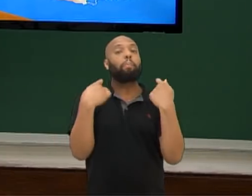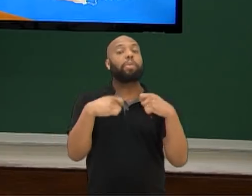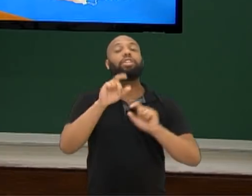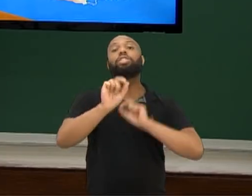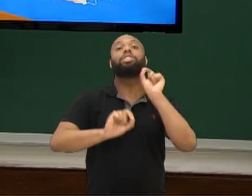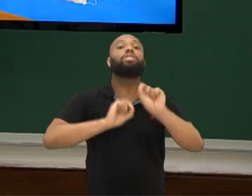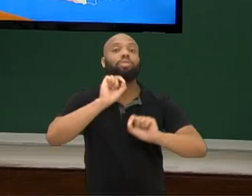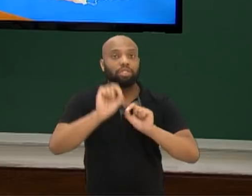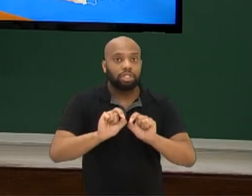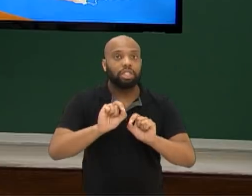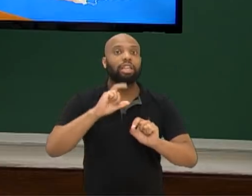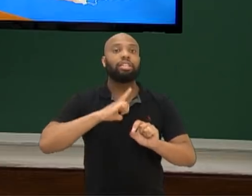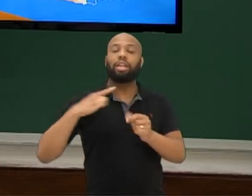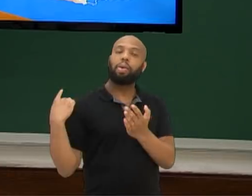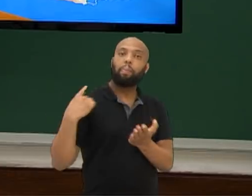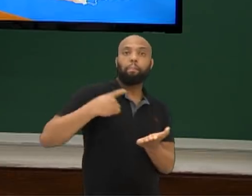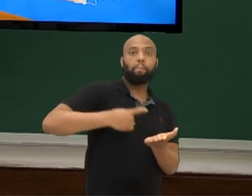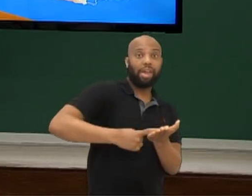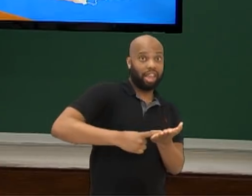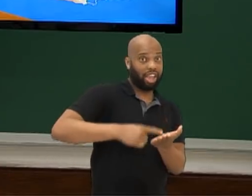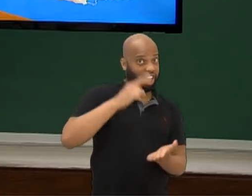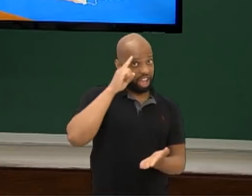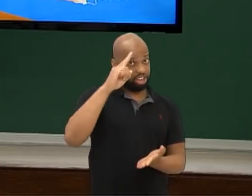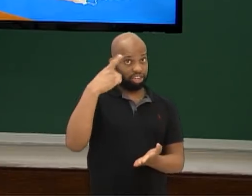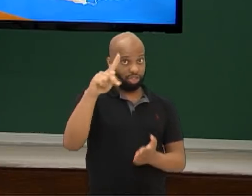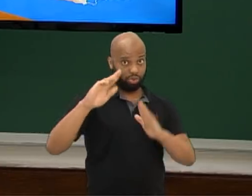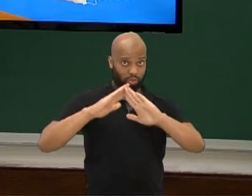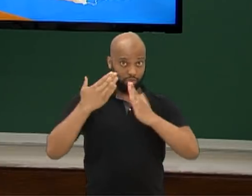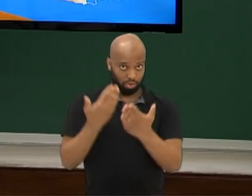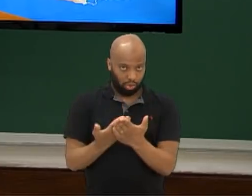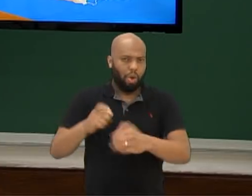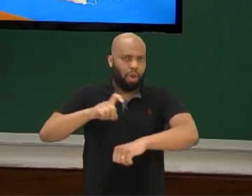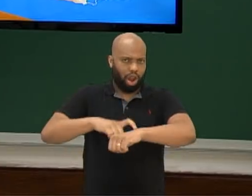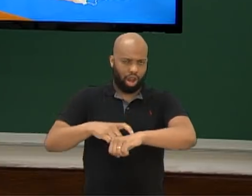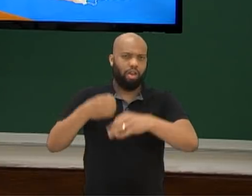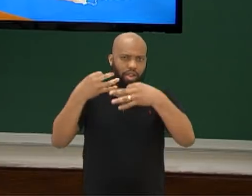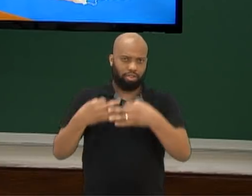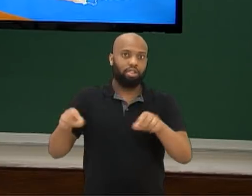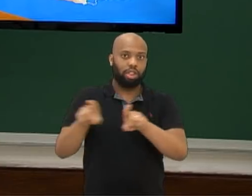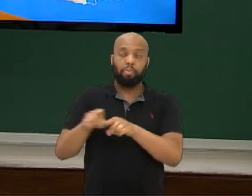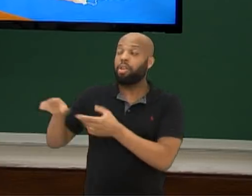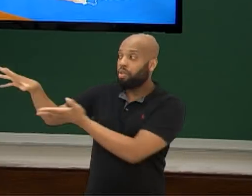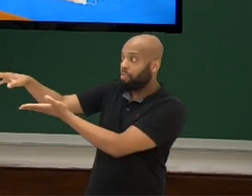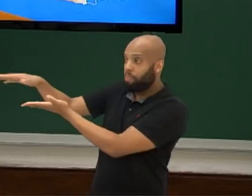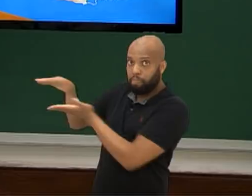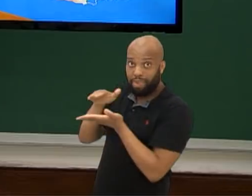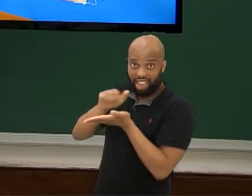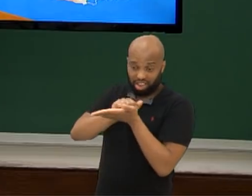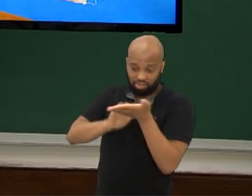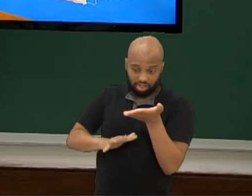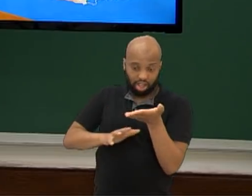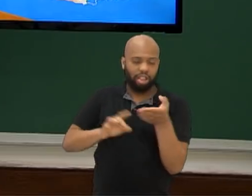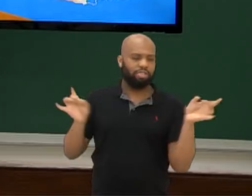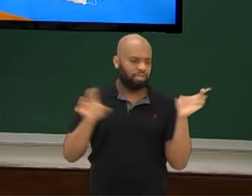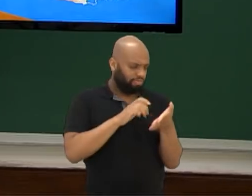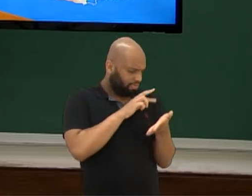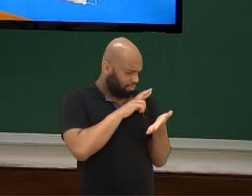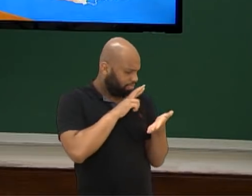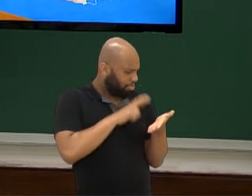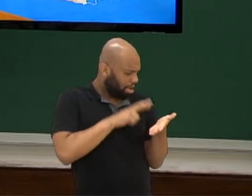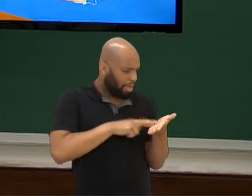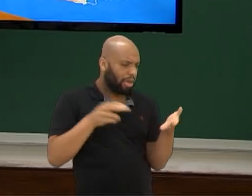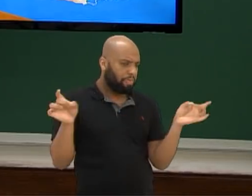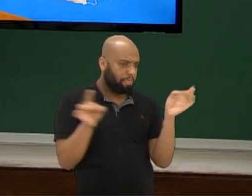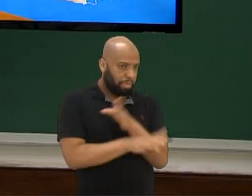esqueça, de agendar um dia e um horário com a sua escola para retirar as atividades e entregá-las também. O